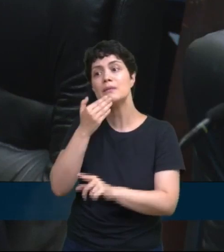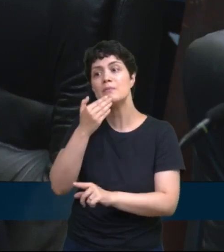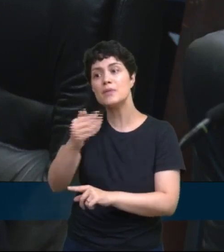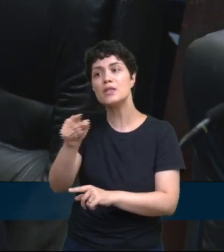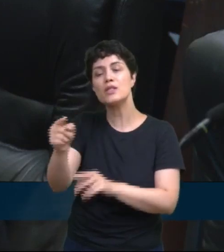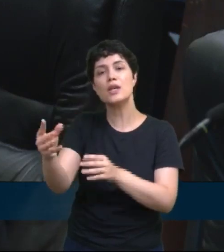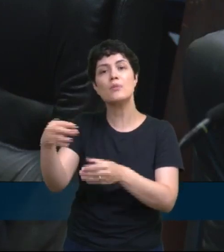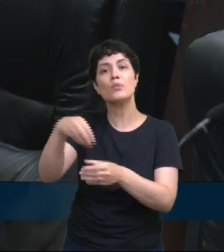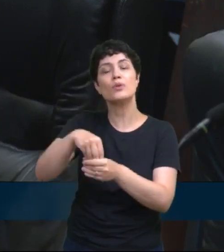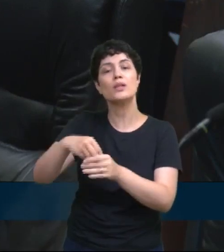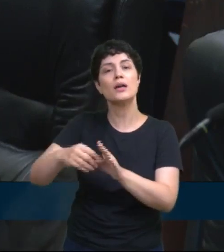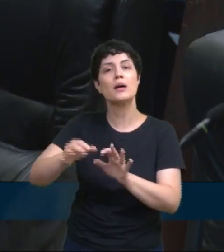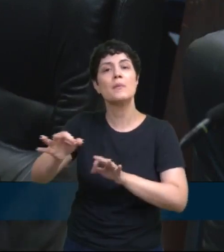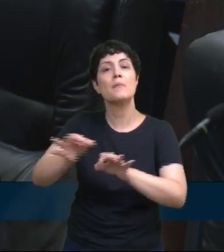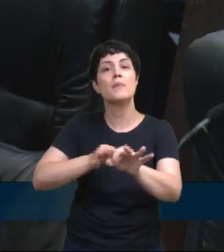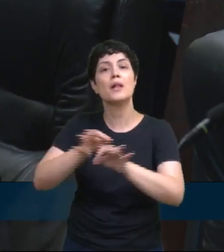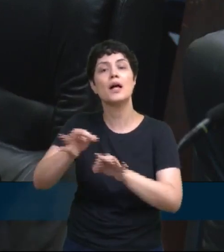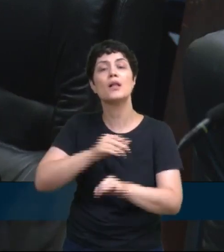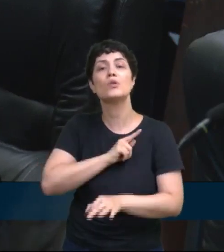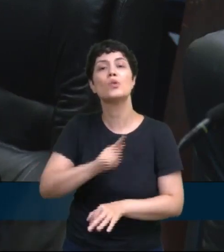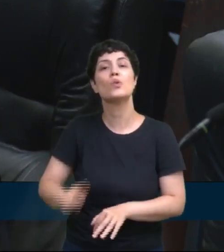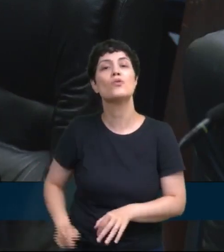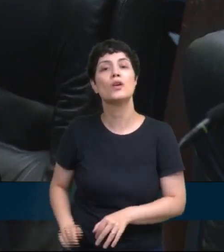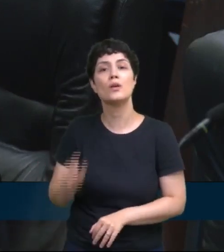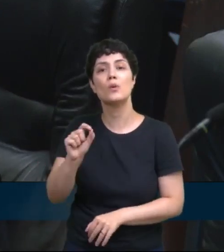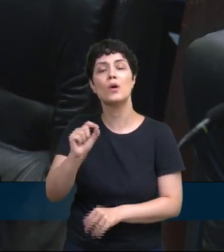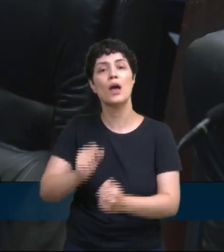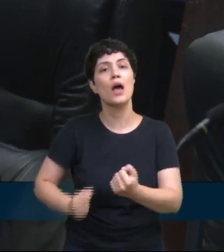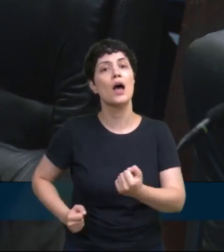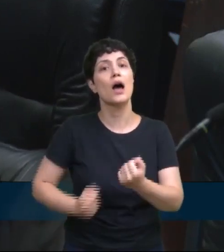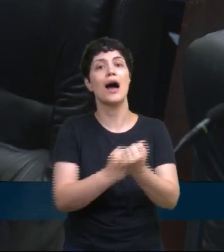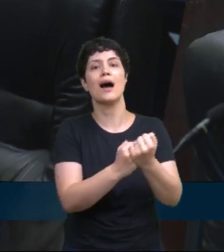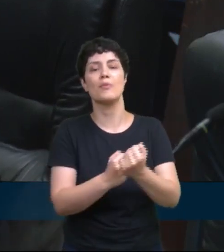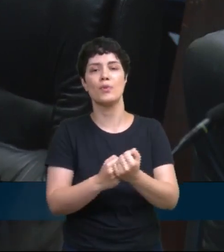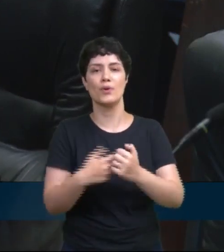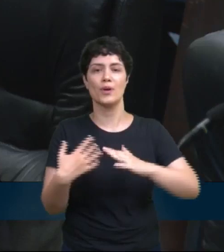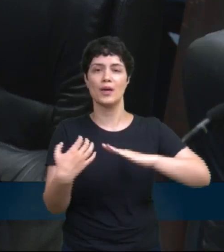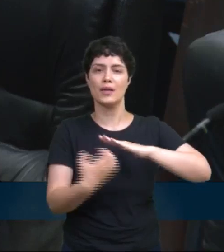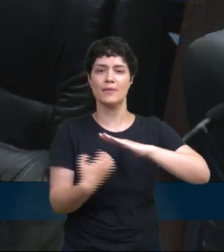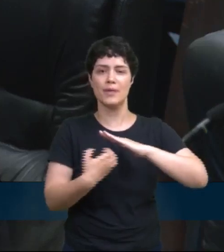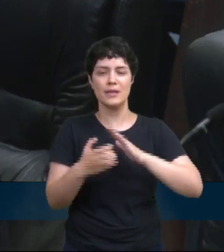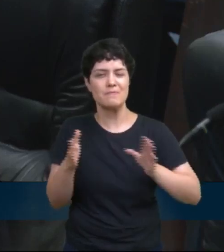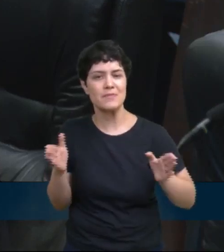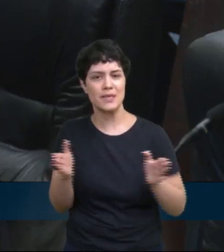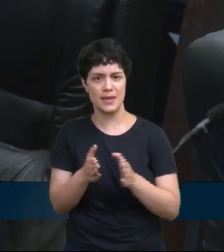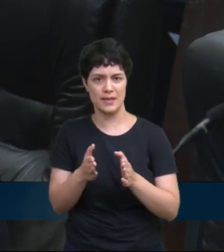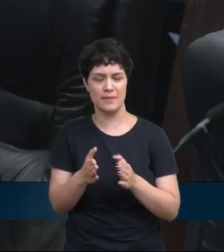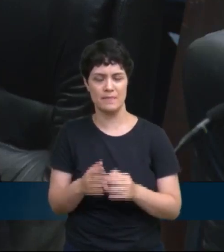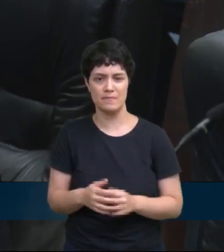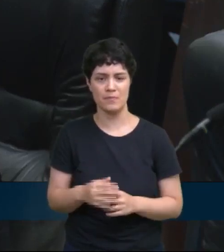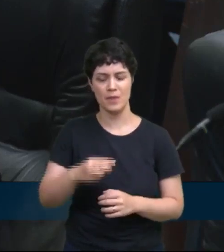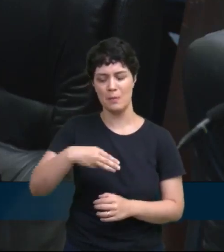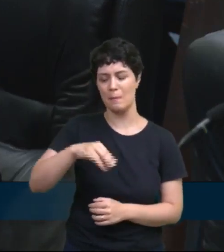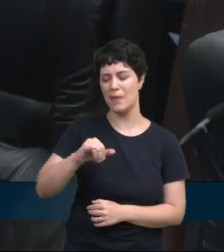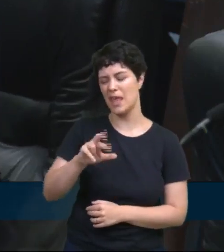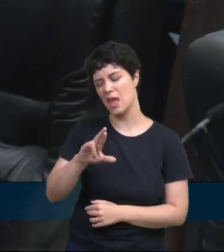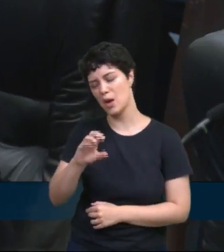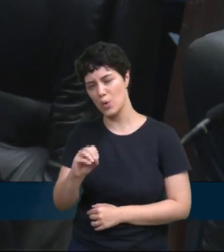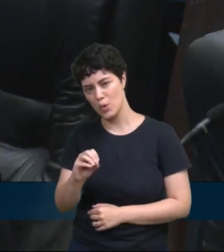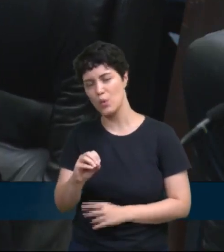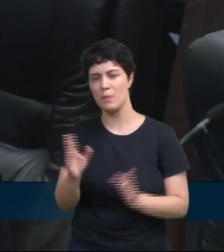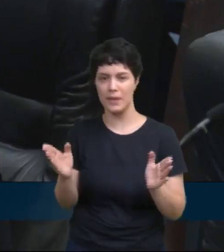para apoio às micro e pequenas empresas. Eu trabalhava no Sebrae muitos anos, e ele assumiu